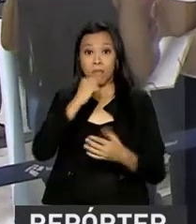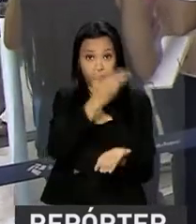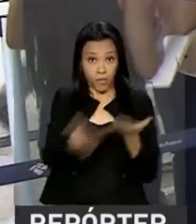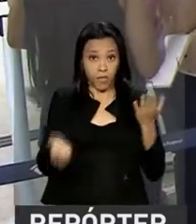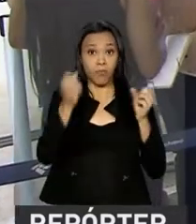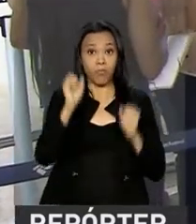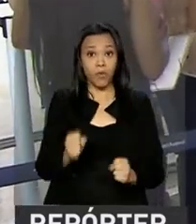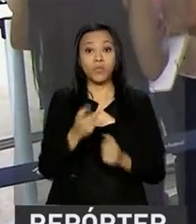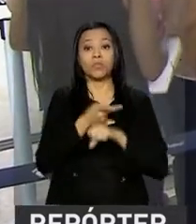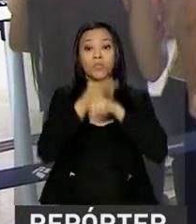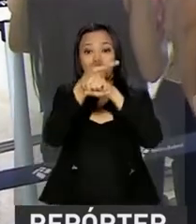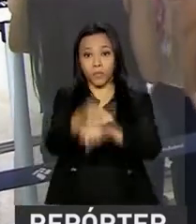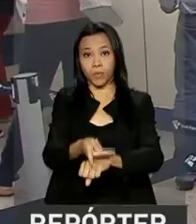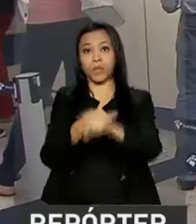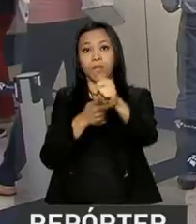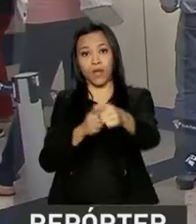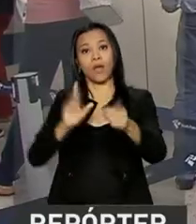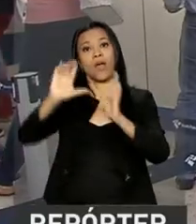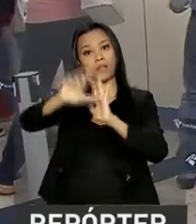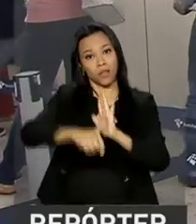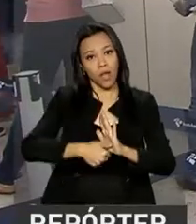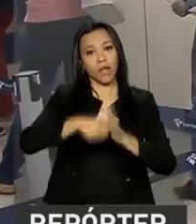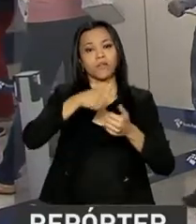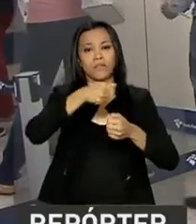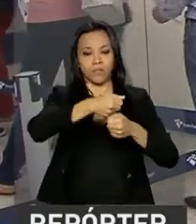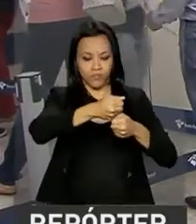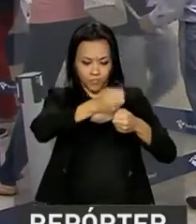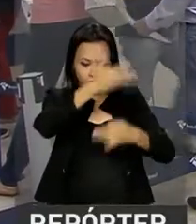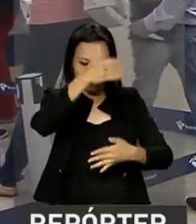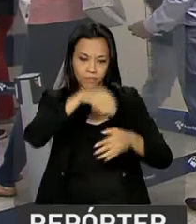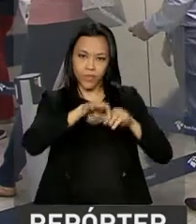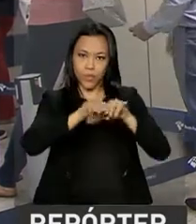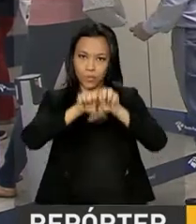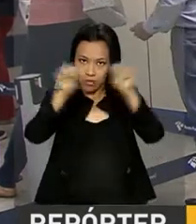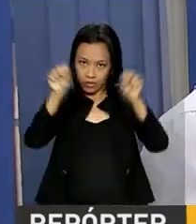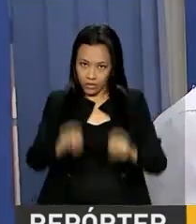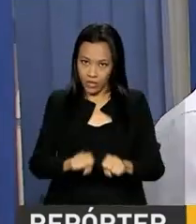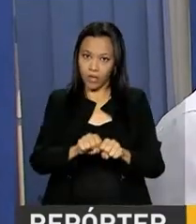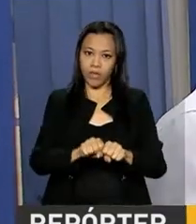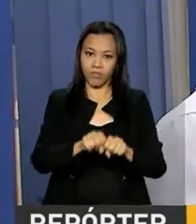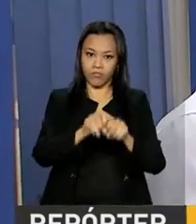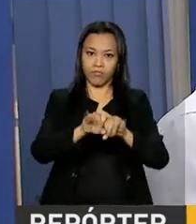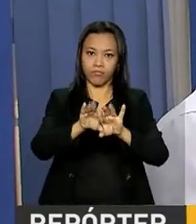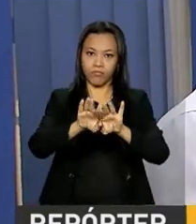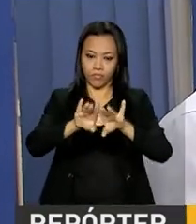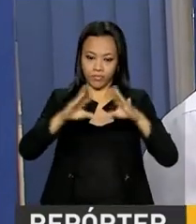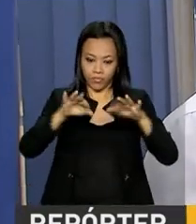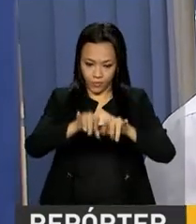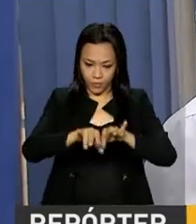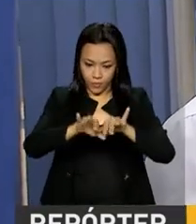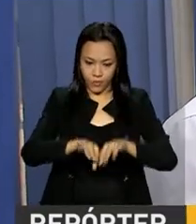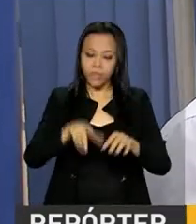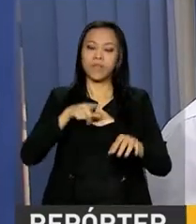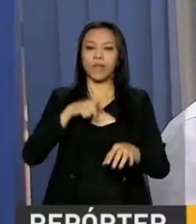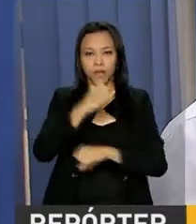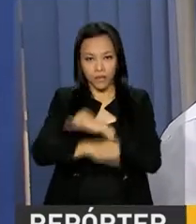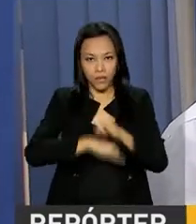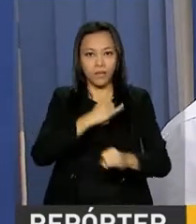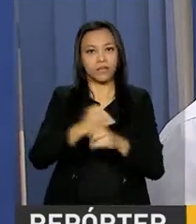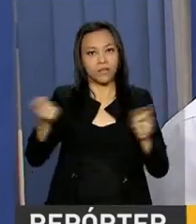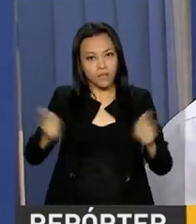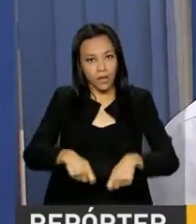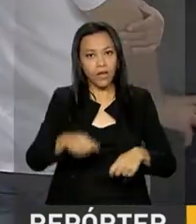fazer a declaração com atraso baixando o programa gerador no site da receita federal e também pela internet é possível